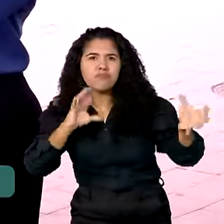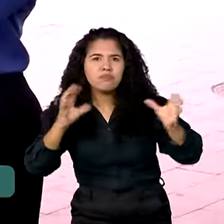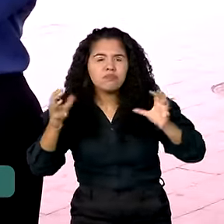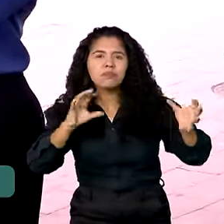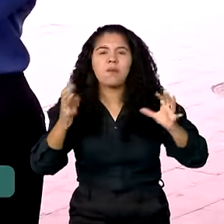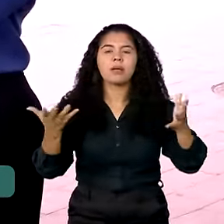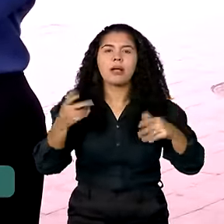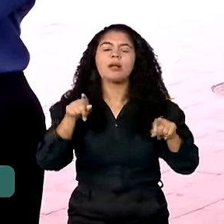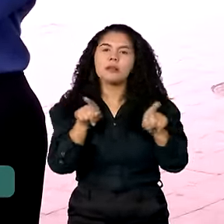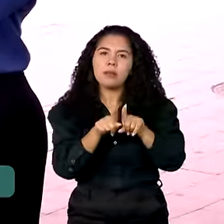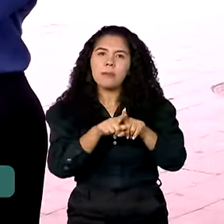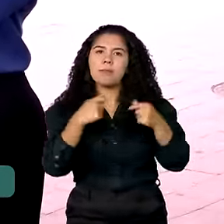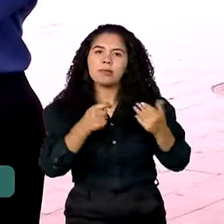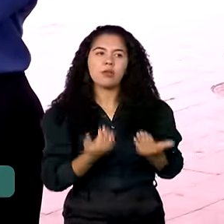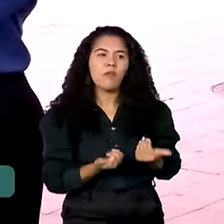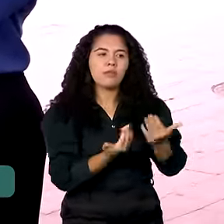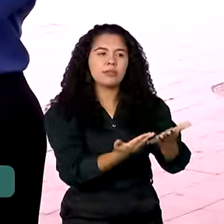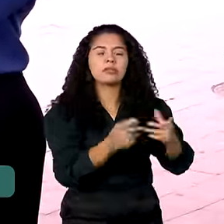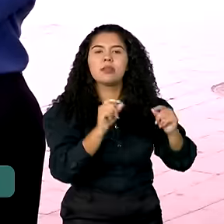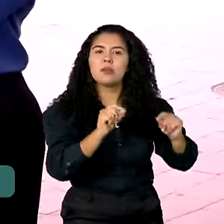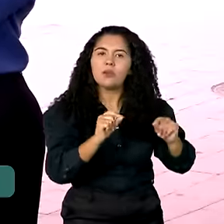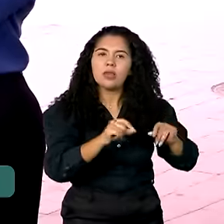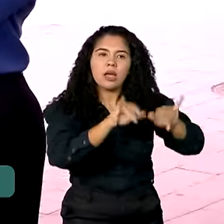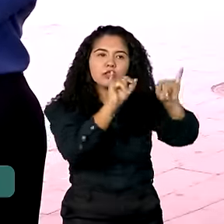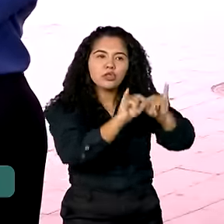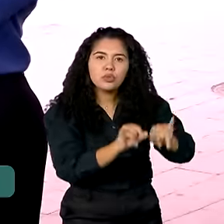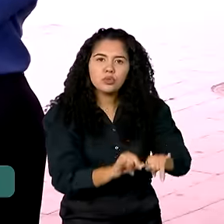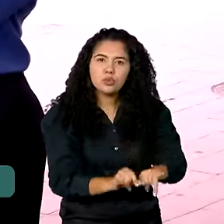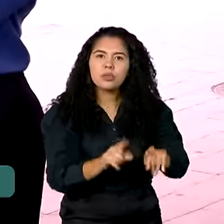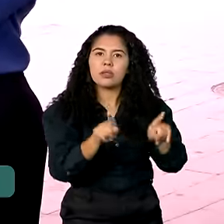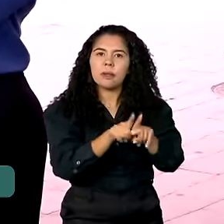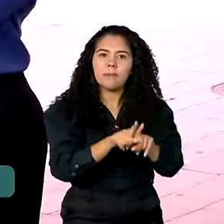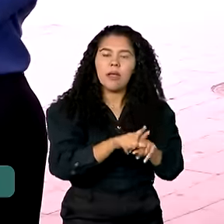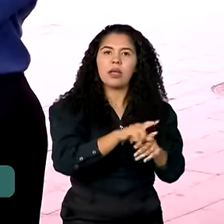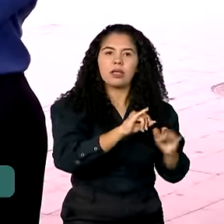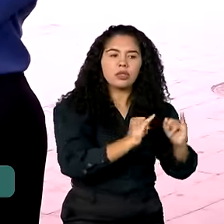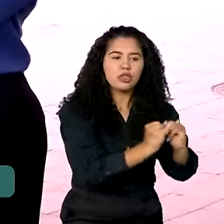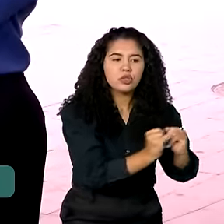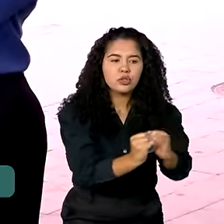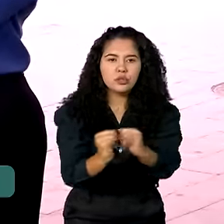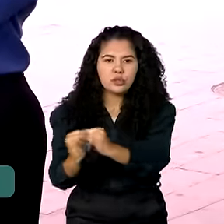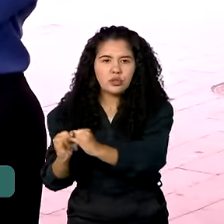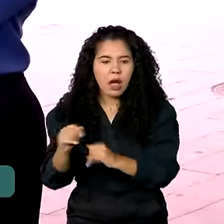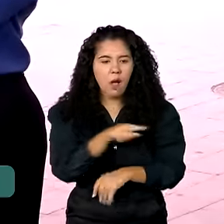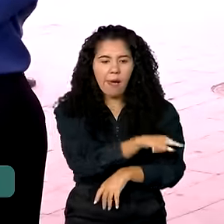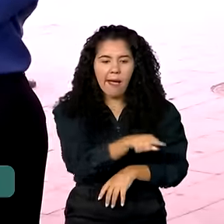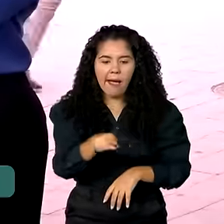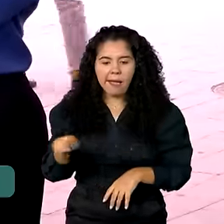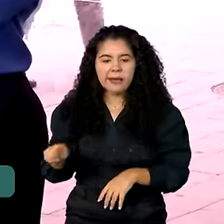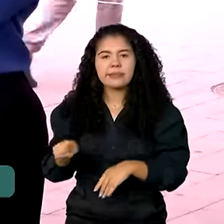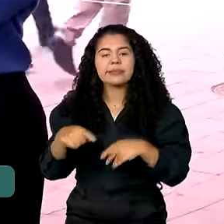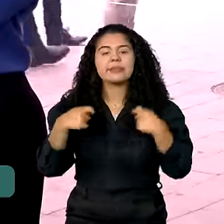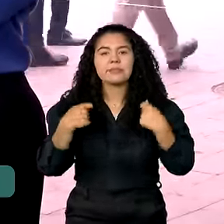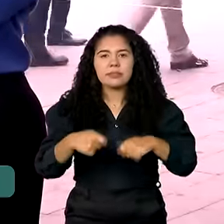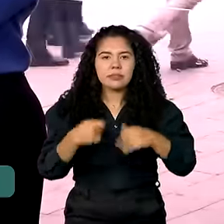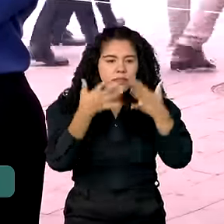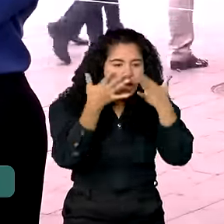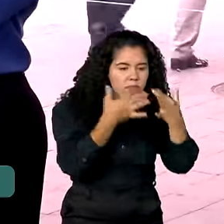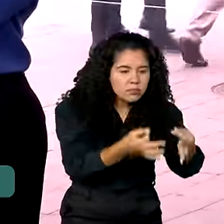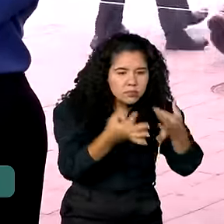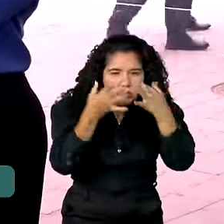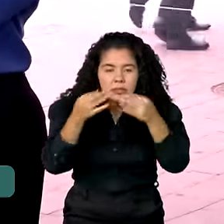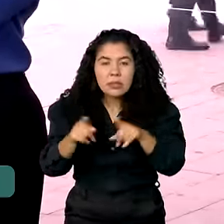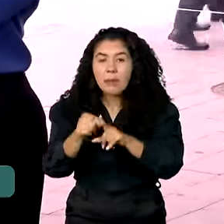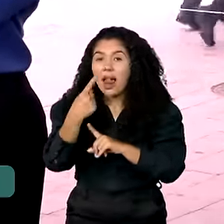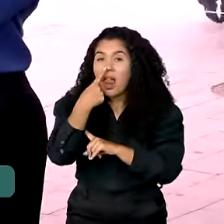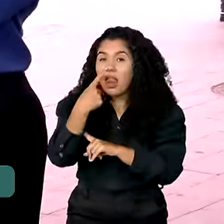esses catadores, para todas essas instituições que trabalham com a questão, a gente poder cuidar melhor do lixo. O